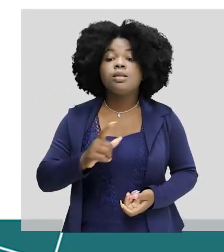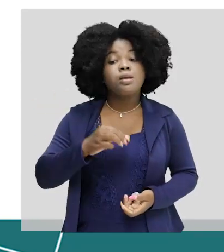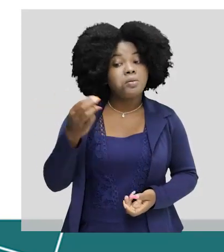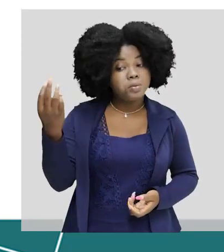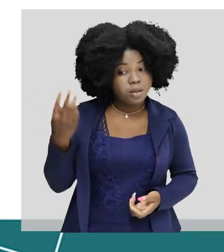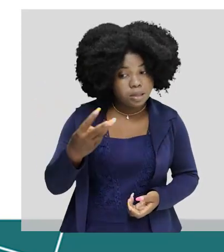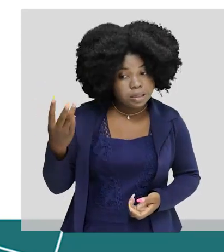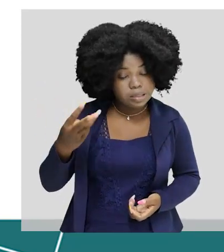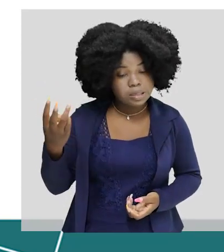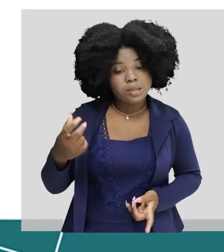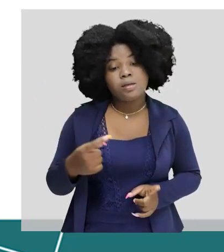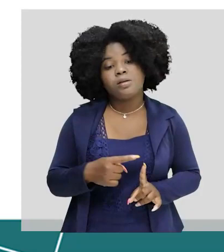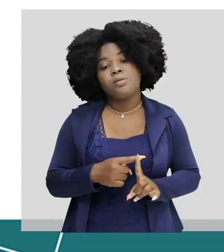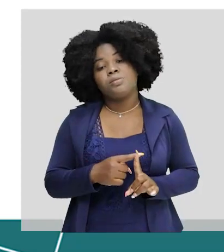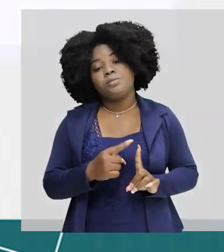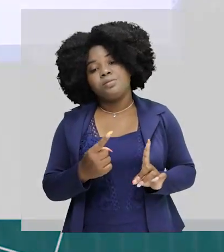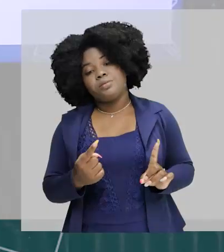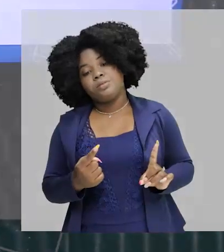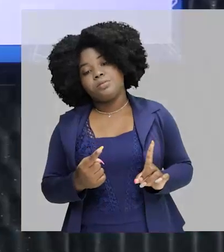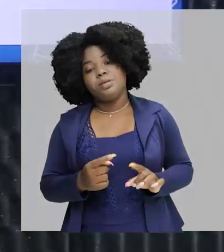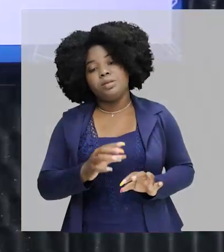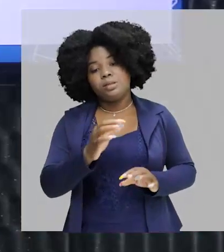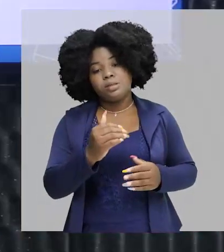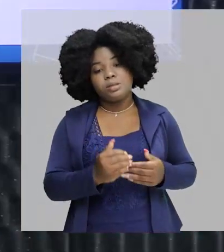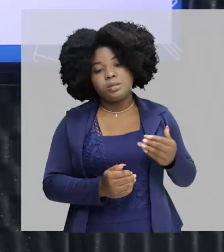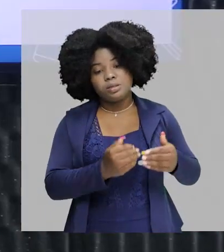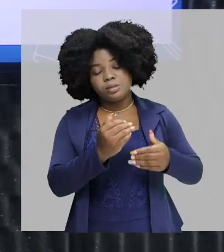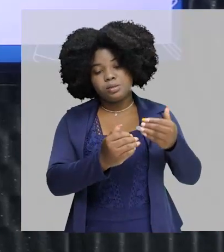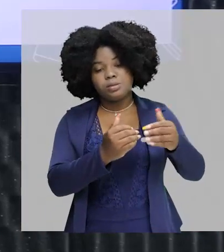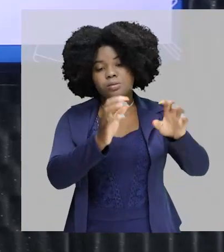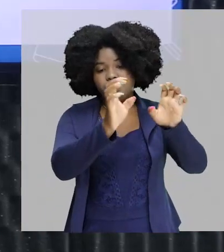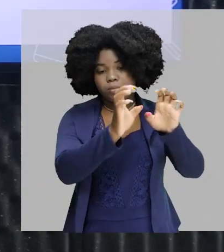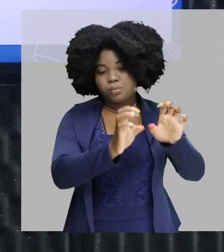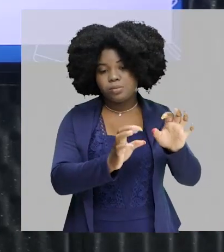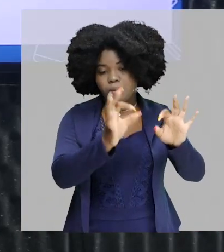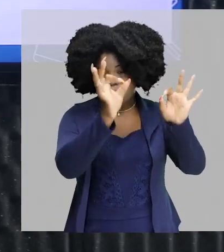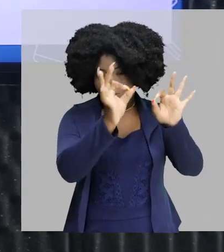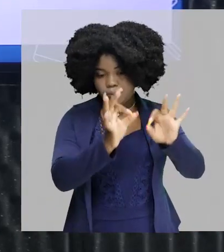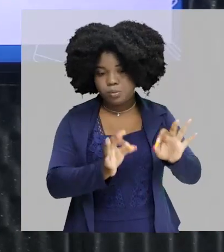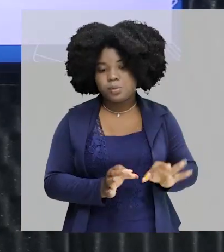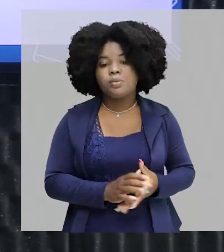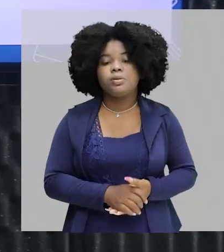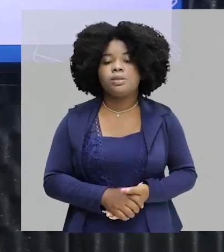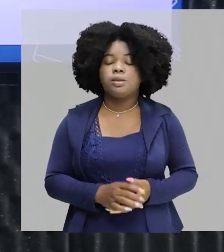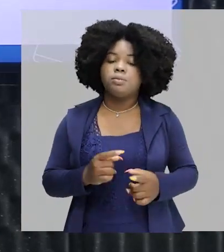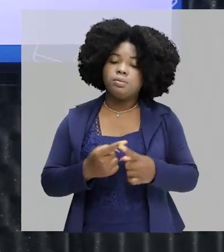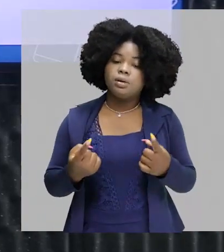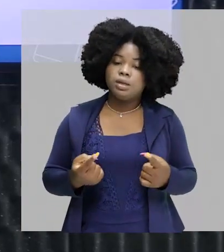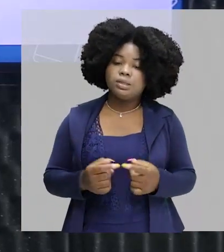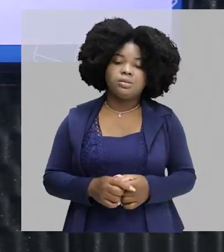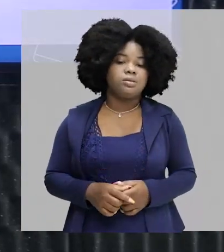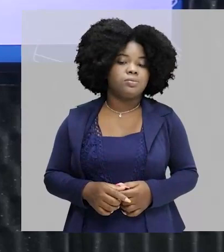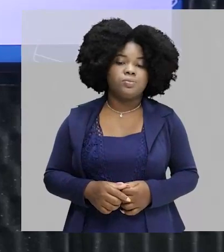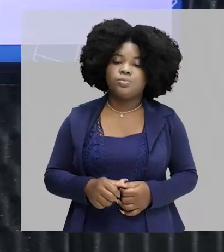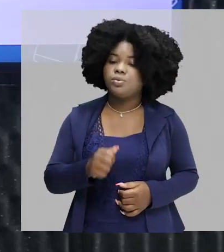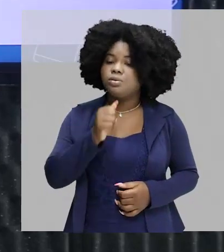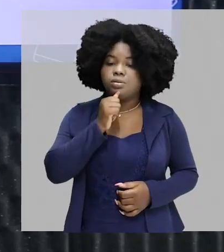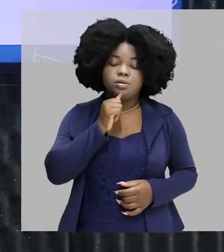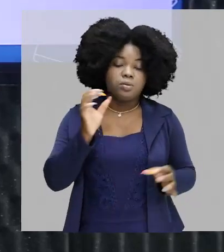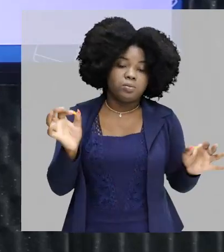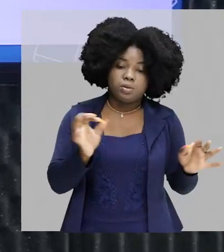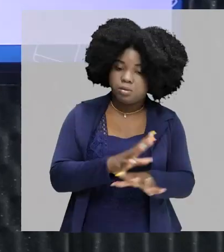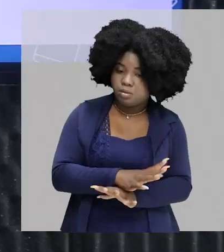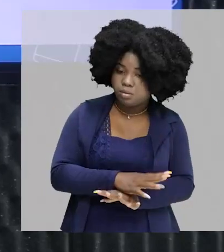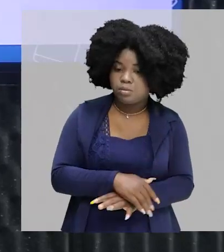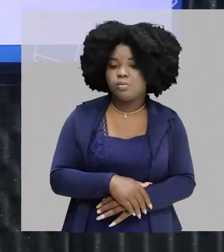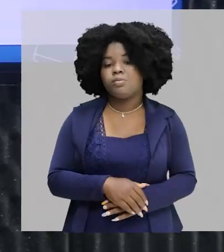terceiro sendo construído nesse complexo, né? Mas as obras ainda não se concluíram, apesar de